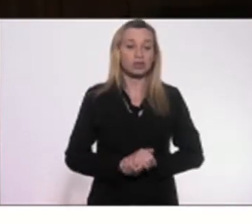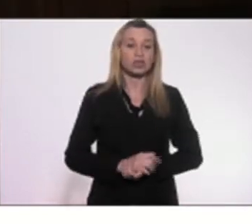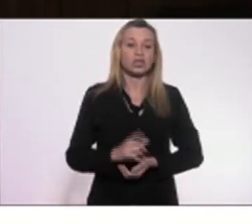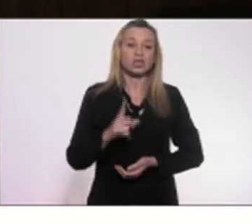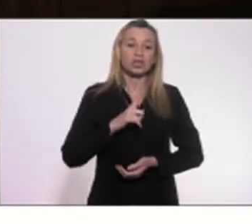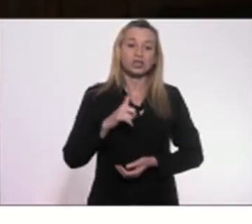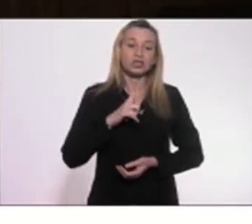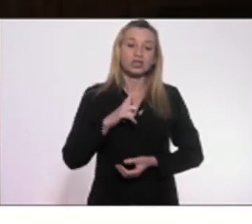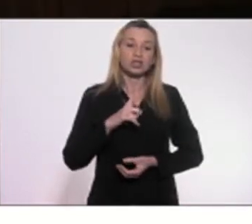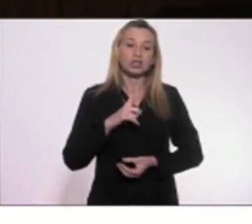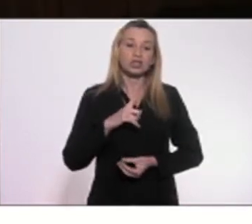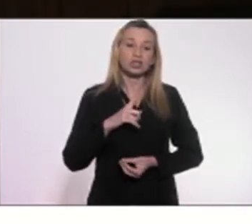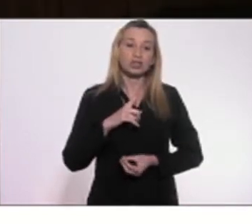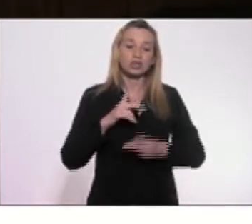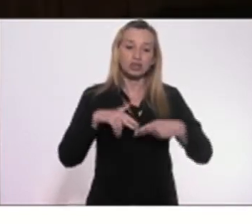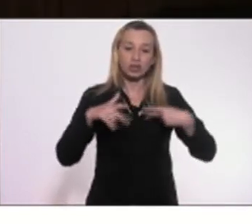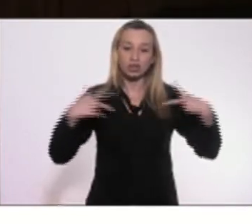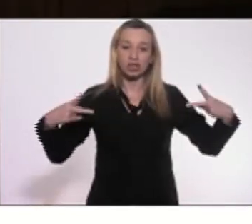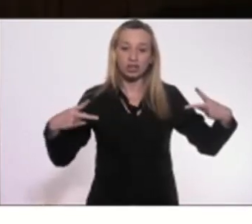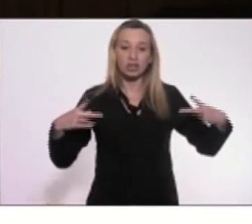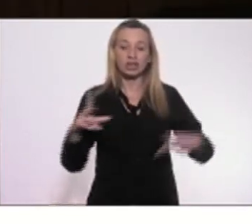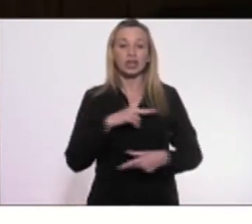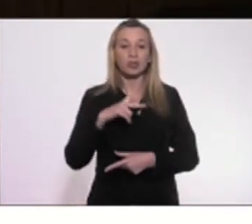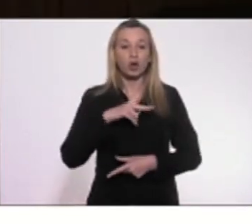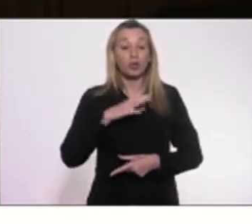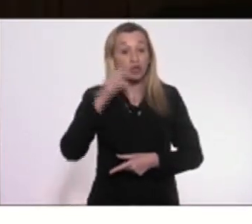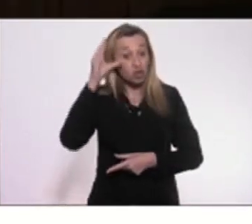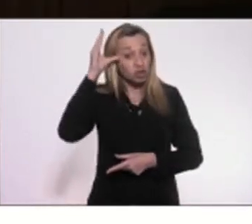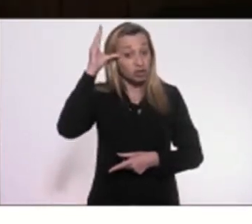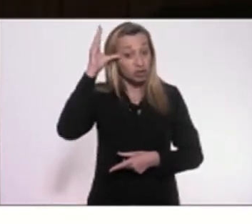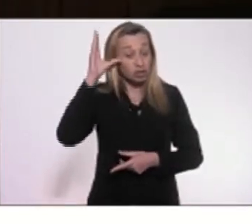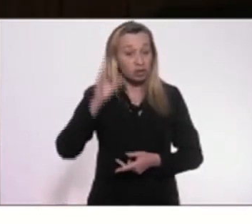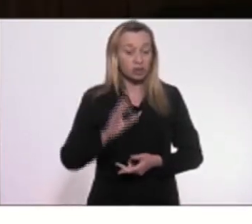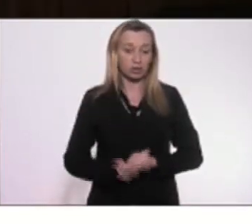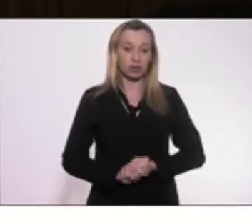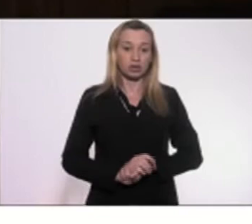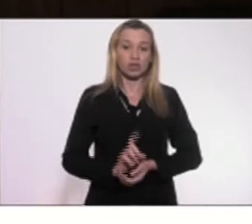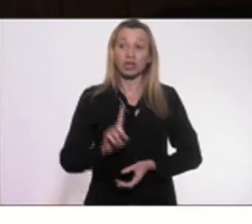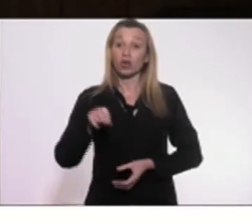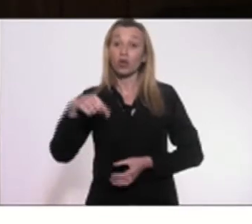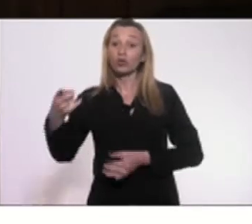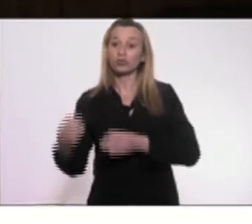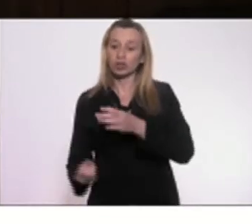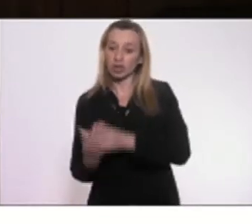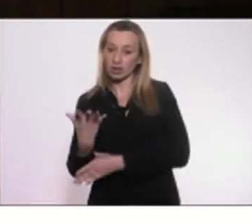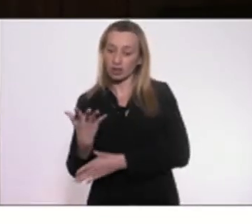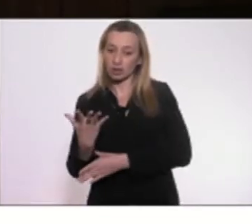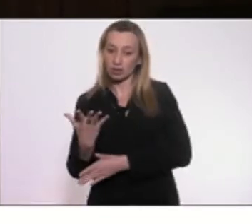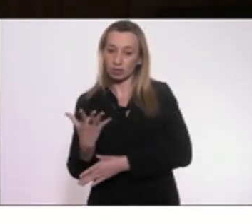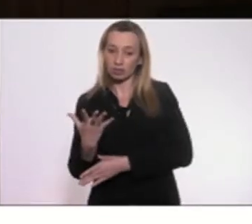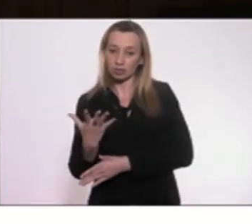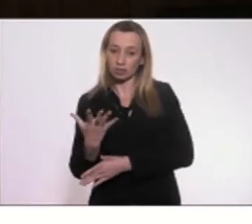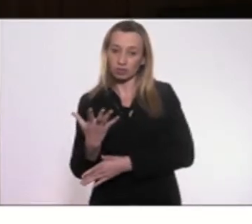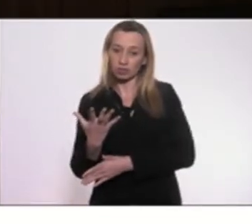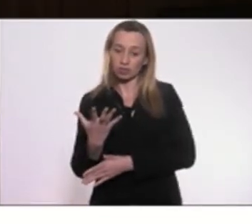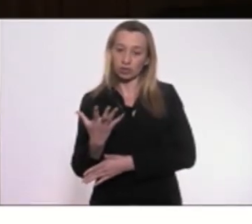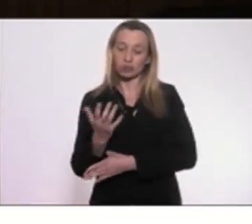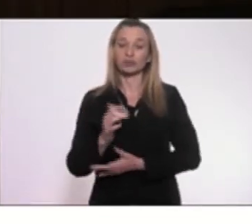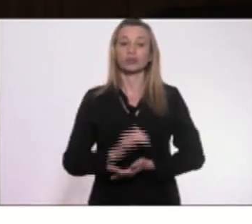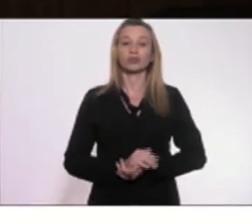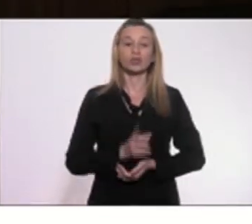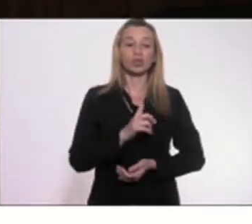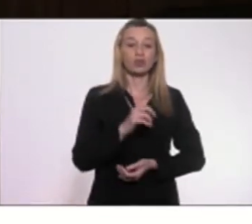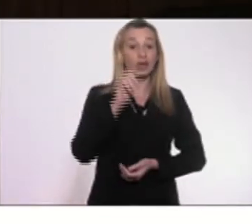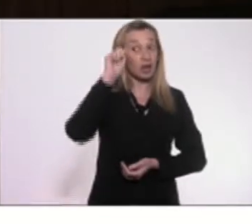se originado da própria China, seria uma outra ramificação, que não seria originada da